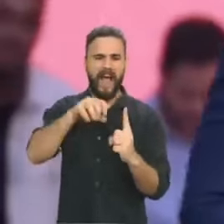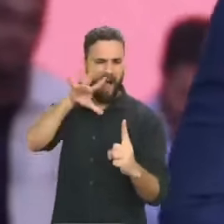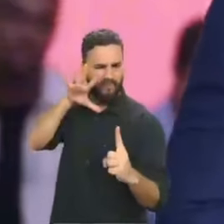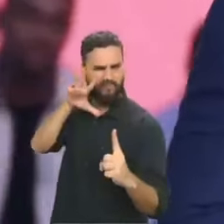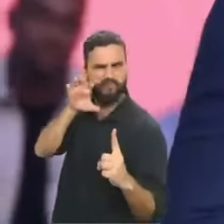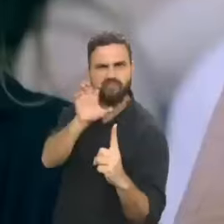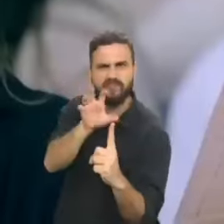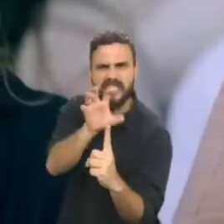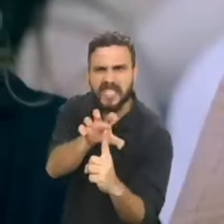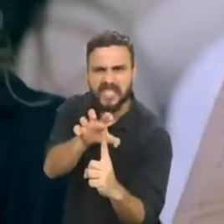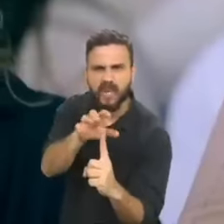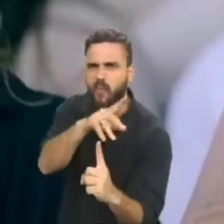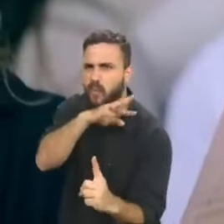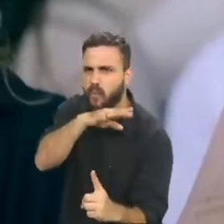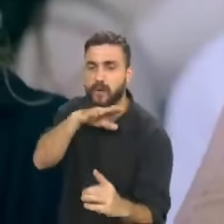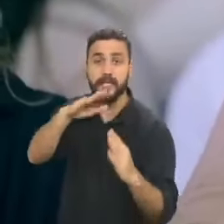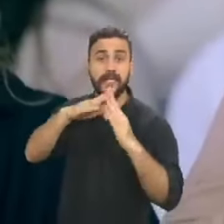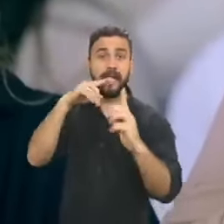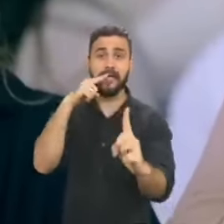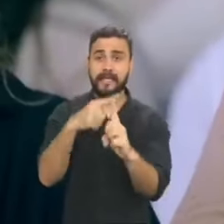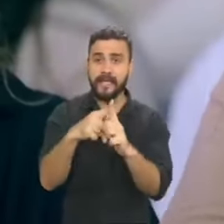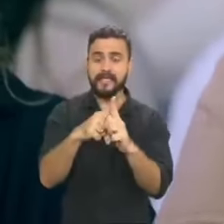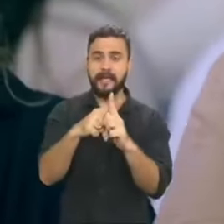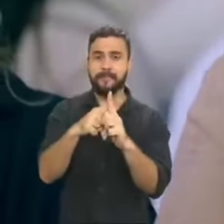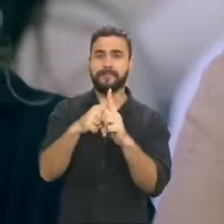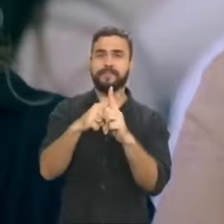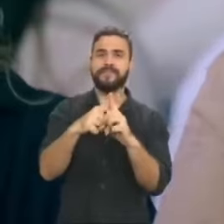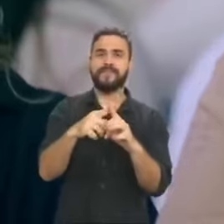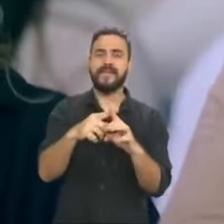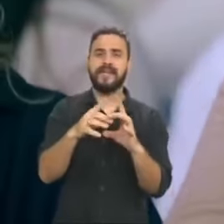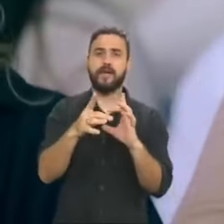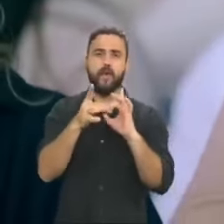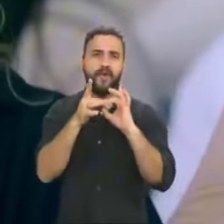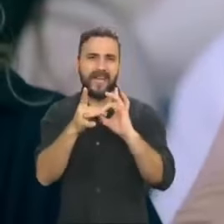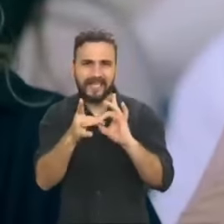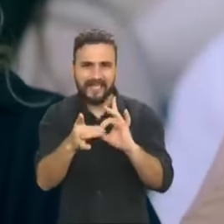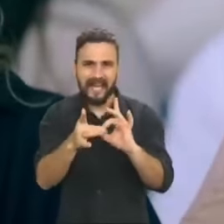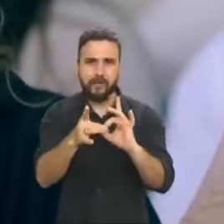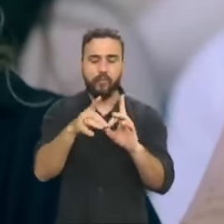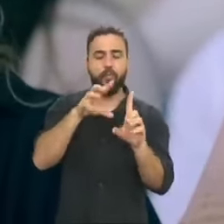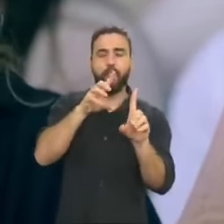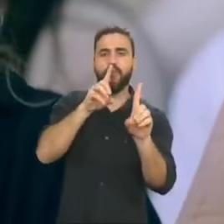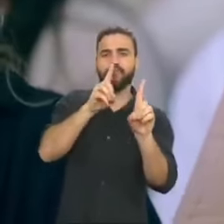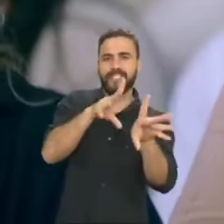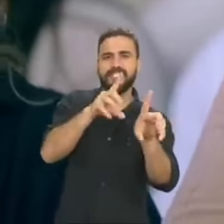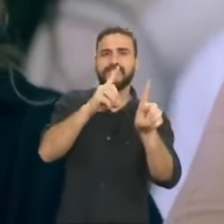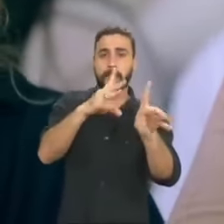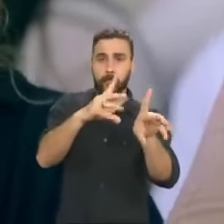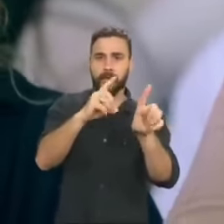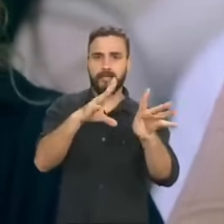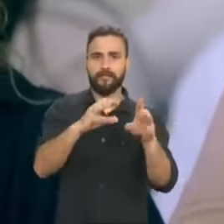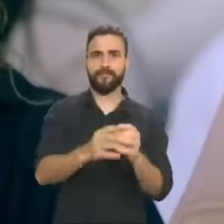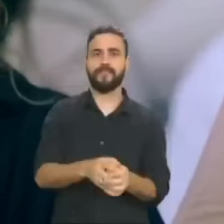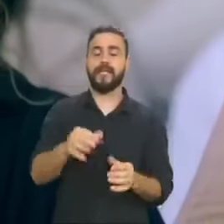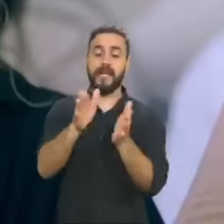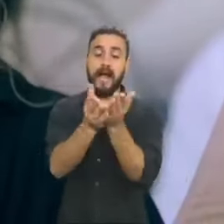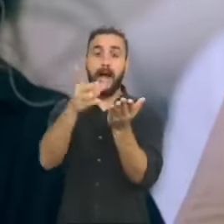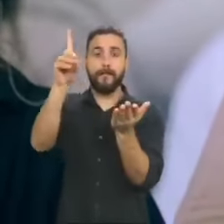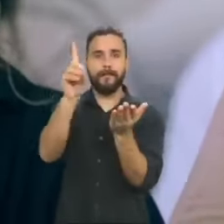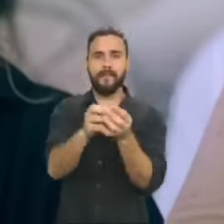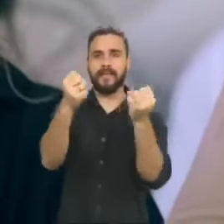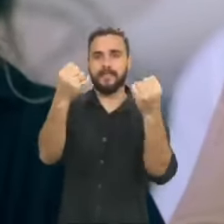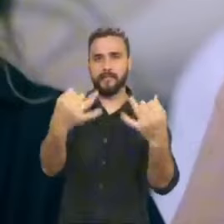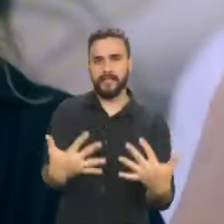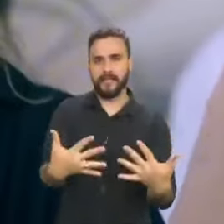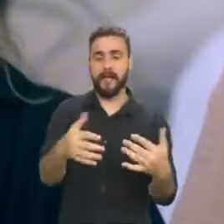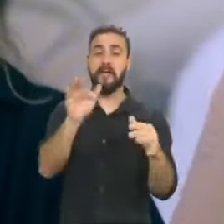da essência do discipulado. Bem-aventurados os perseguidos por causa da justiça, porque deles é o reino dos